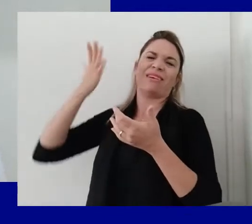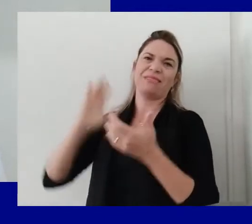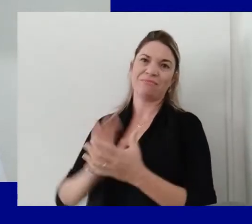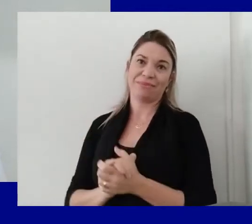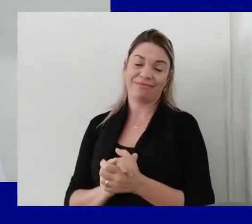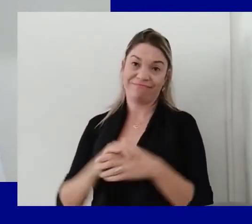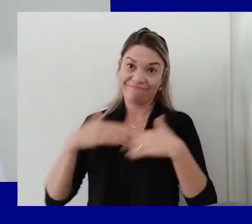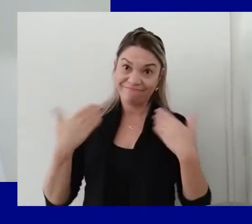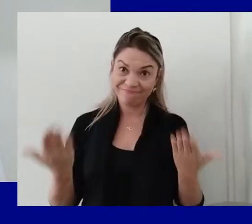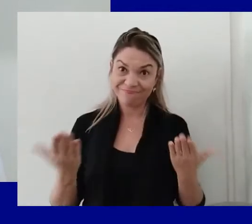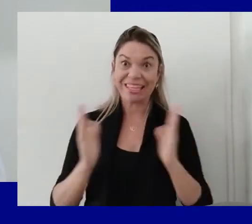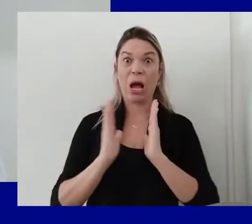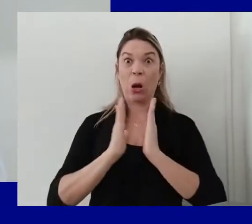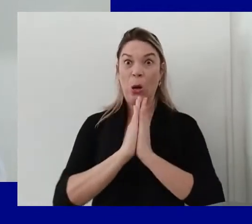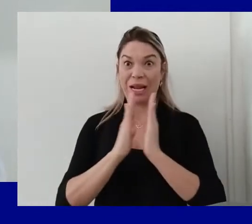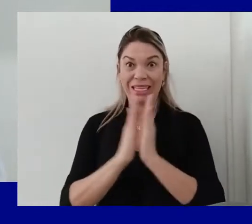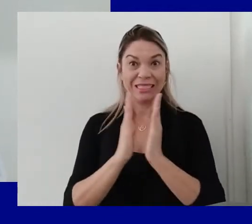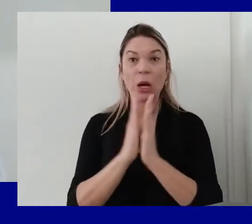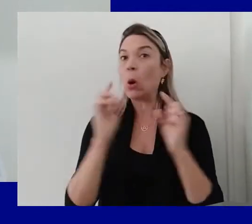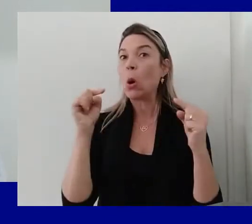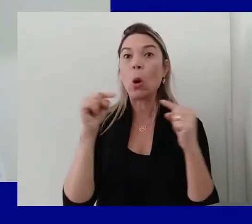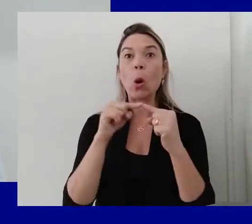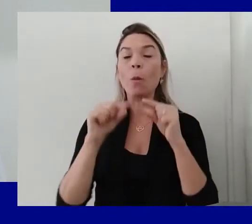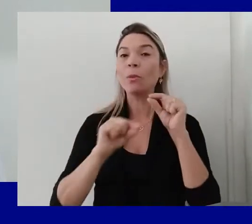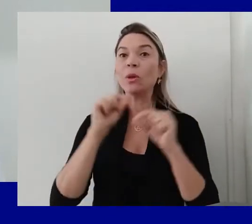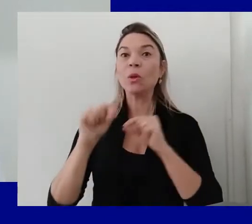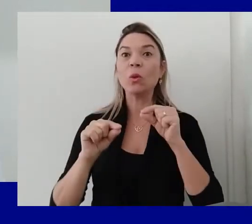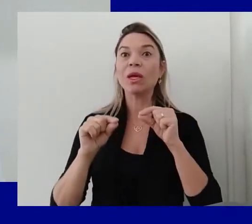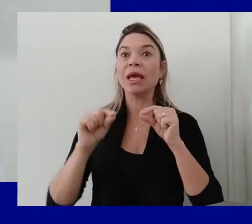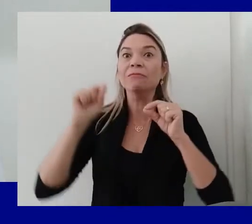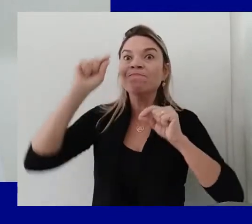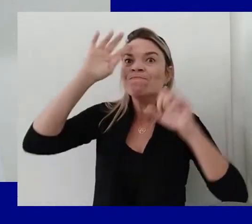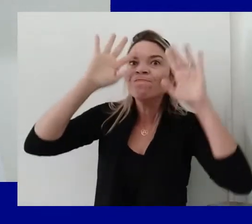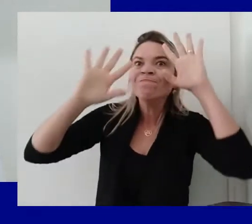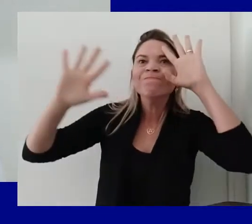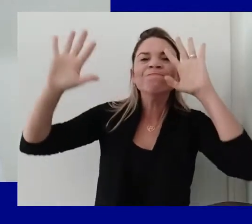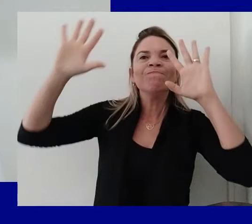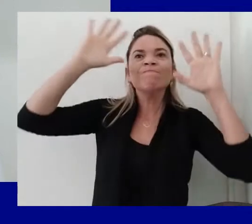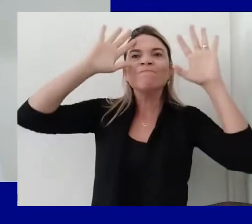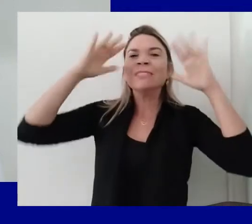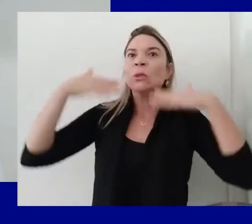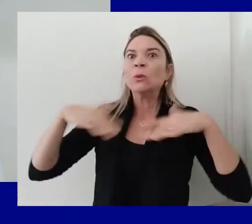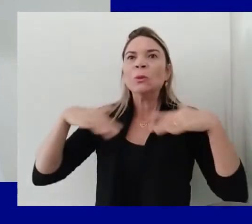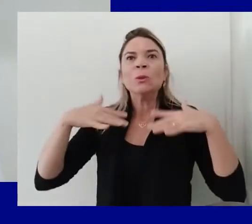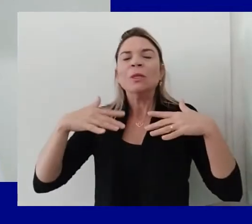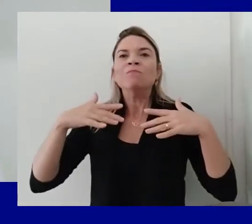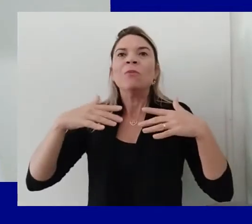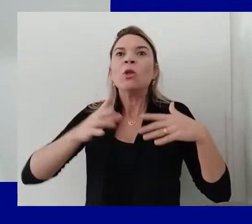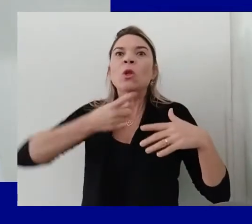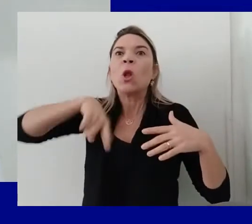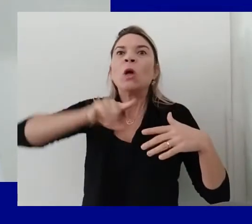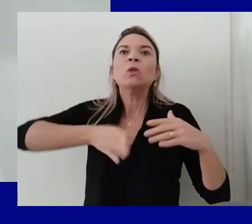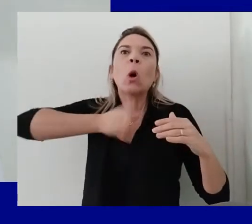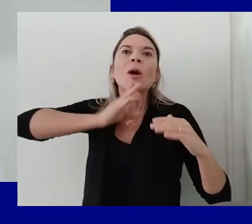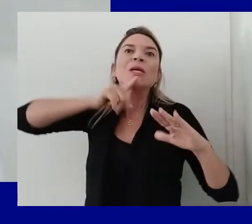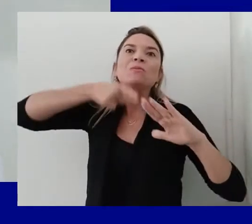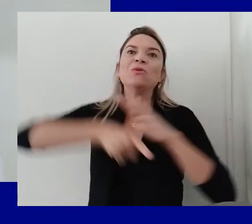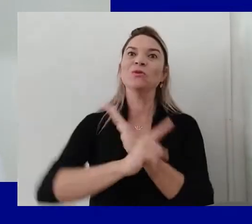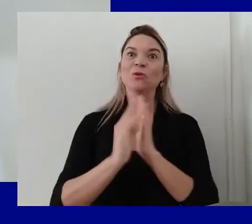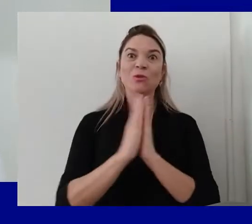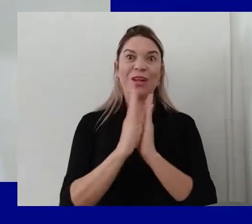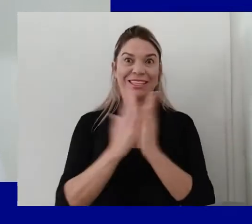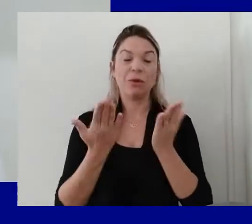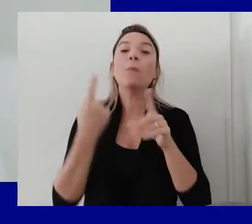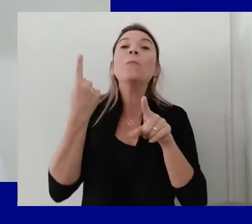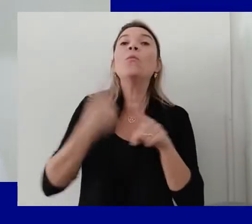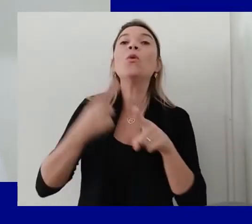mistério. Deus incentiva, e não só incentiva, ele ordena que oremos. Mas o que nós podemos dizer a Deus que ele